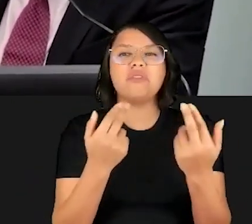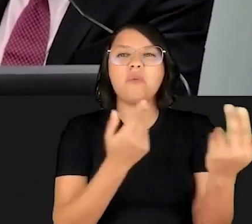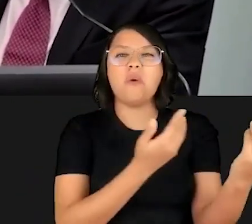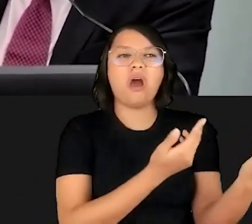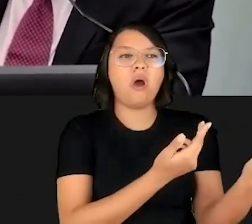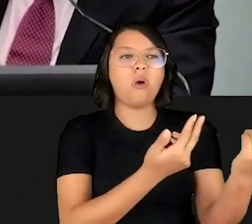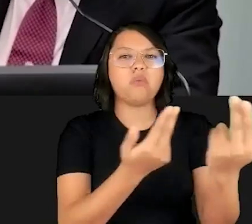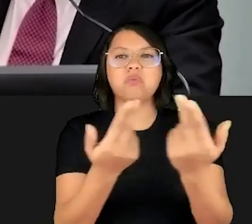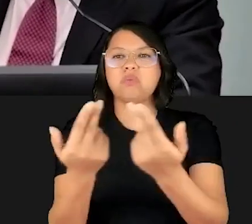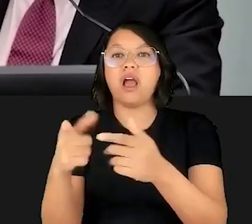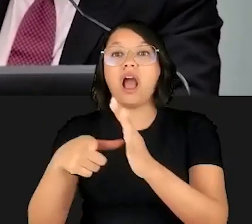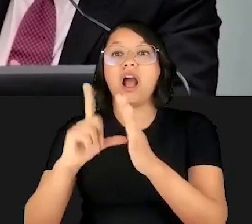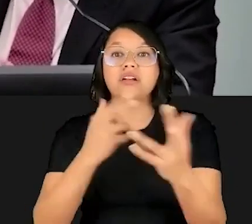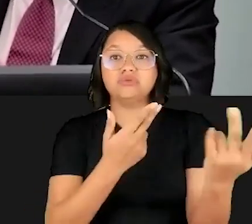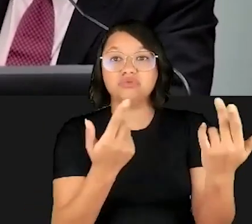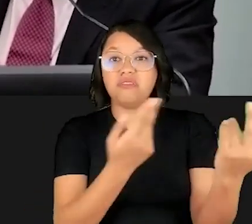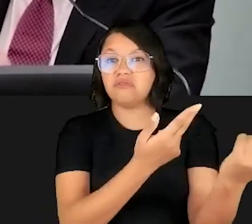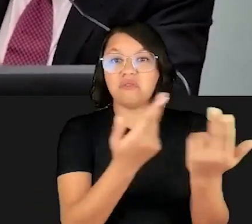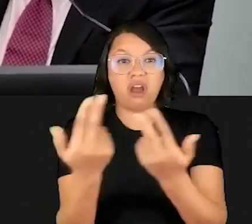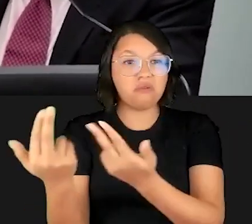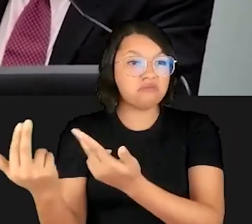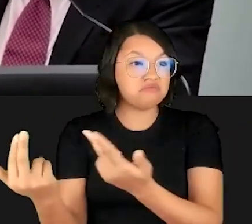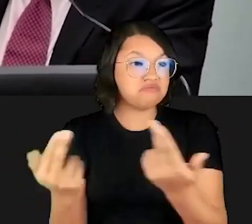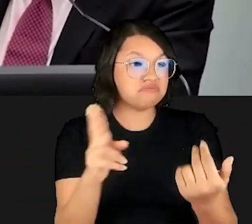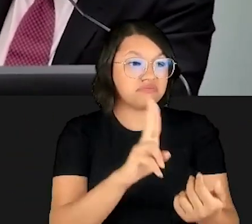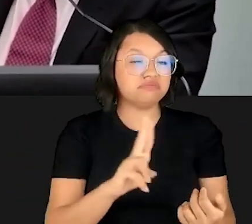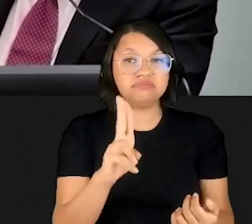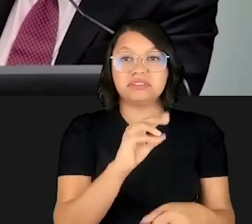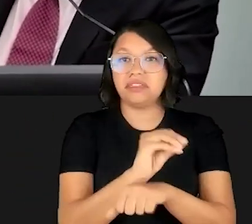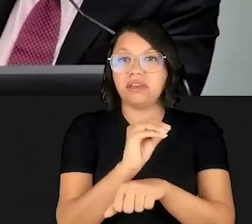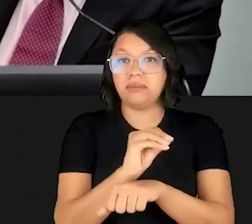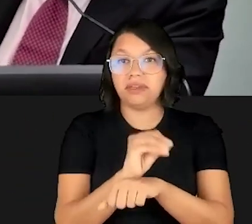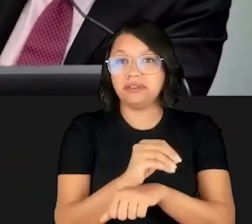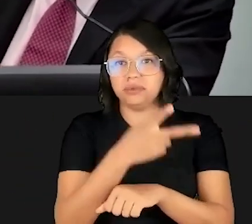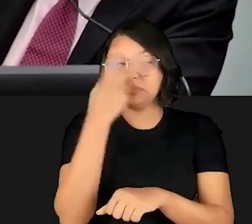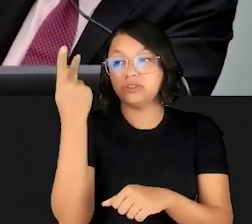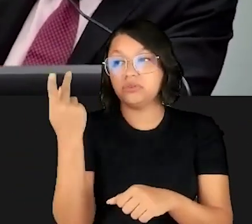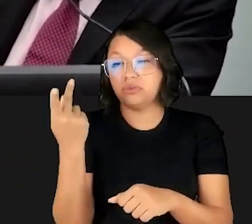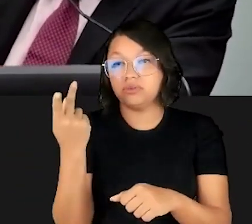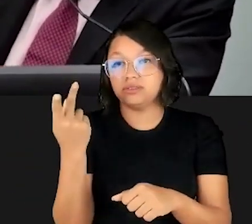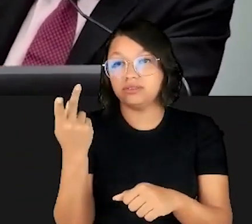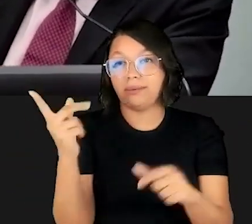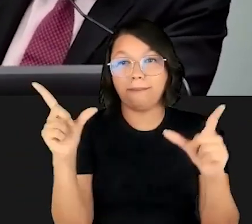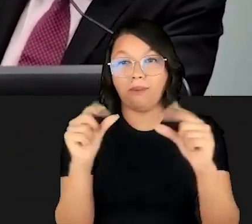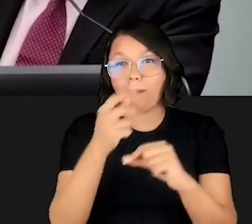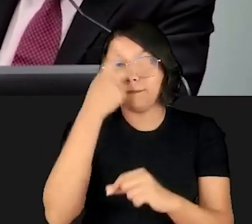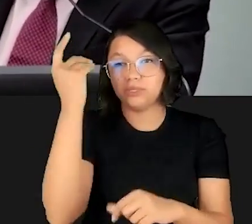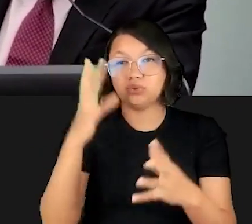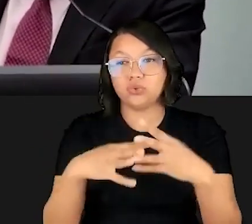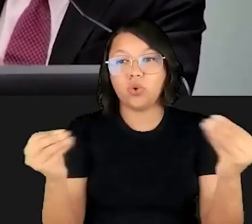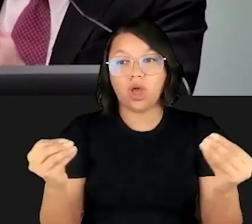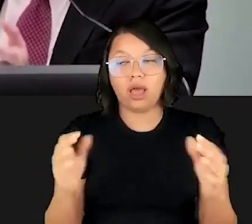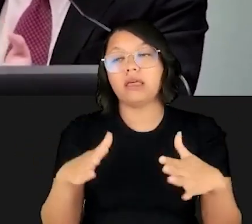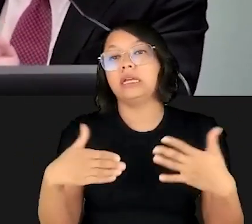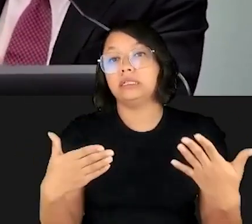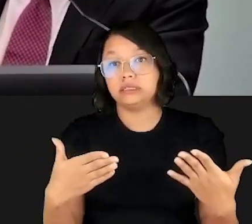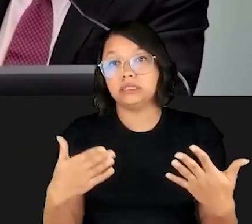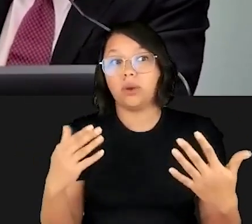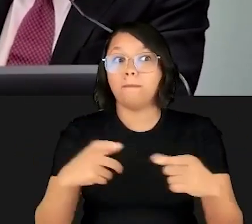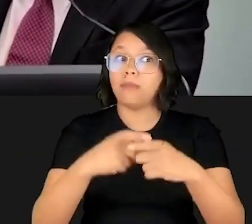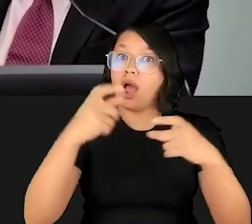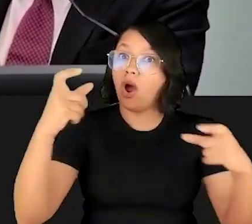se beneficiavam. Agora, eu vou dar um tratamento para menos pacientes e um percentual maior desses pacientes vai se beneficiar.